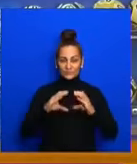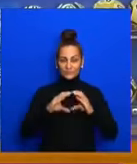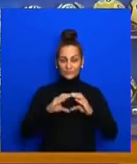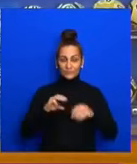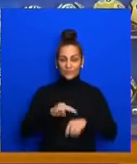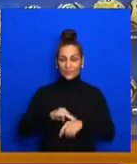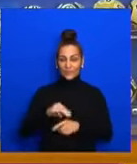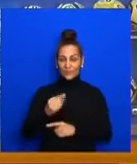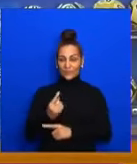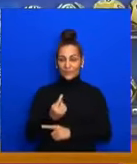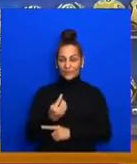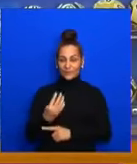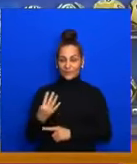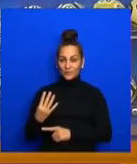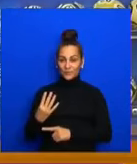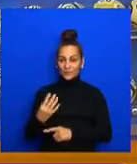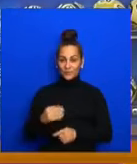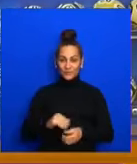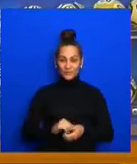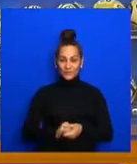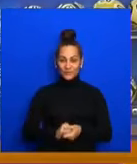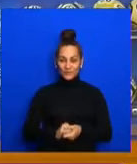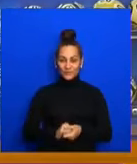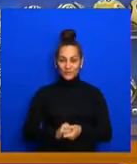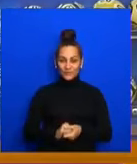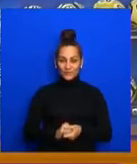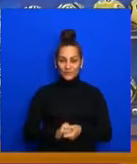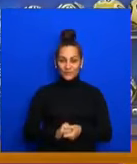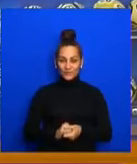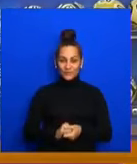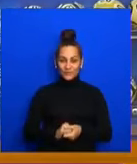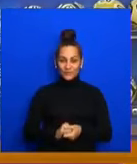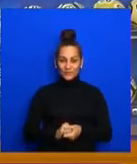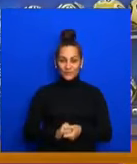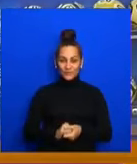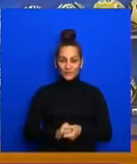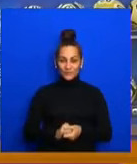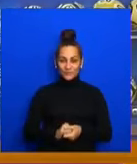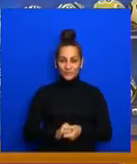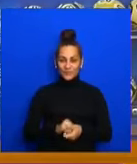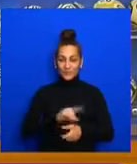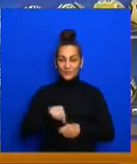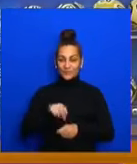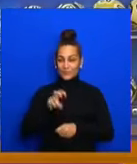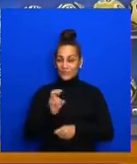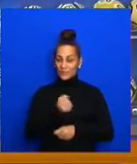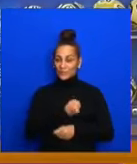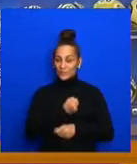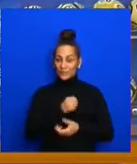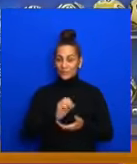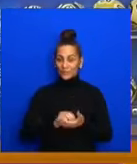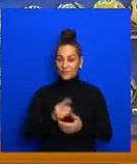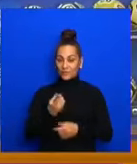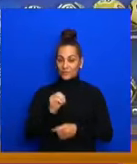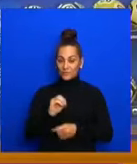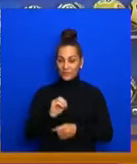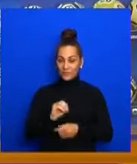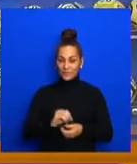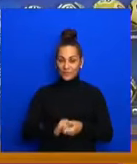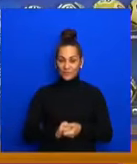Bola marrom, número 14. Marrom, 14. Foram sorteados 5 números, faltam